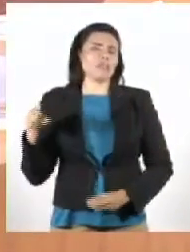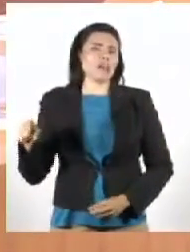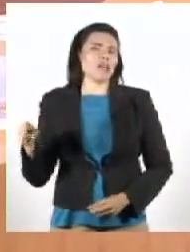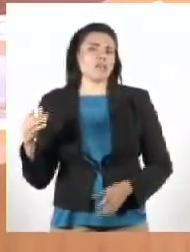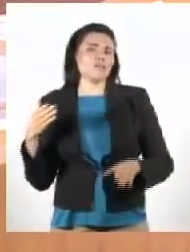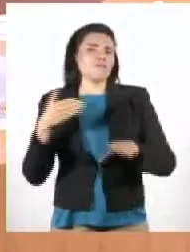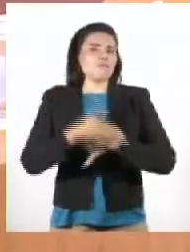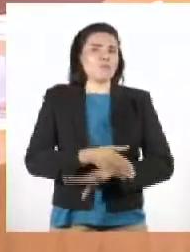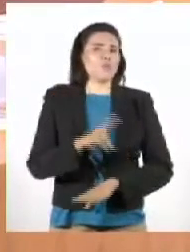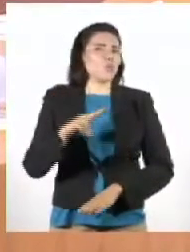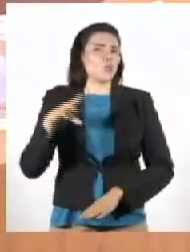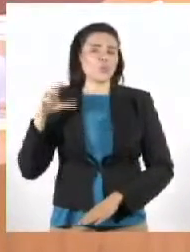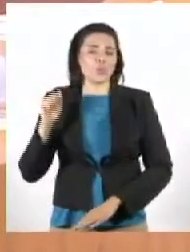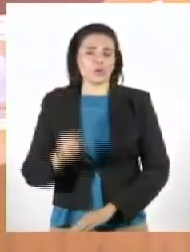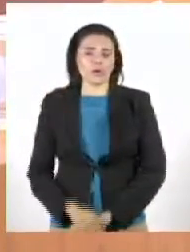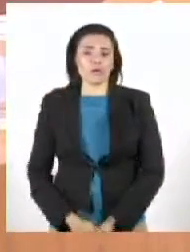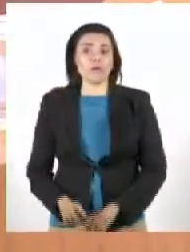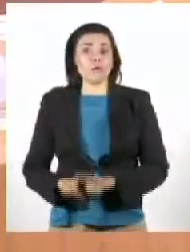Pedrinhas.